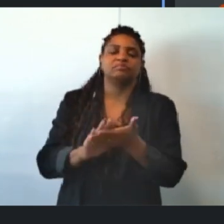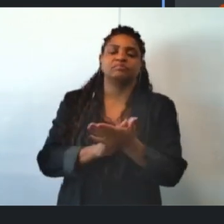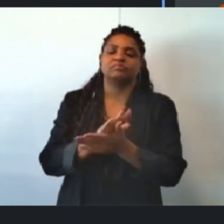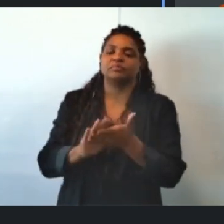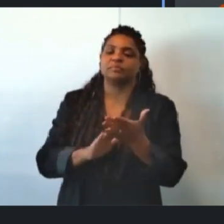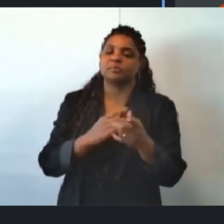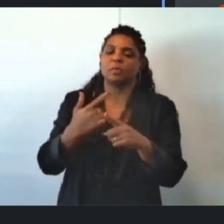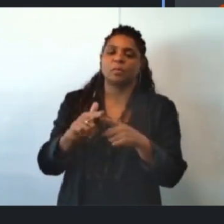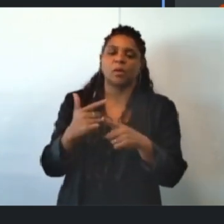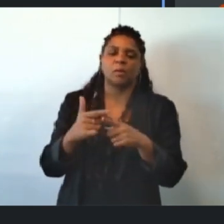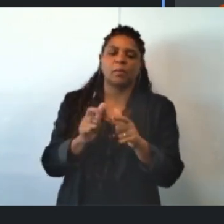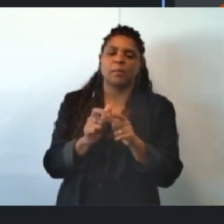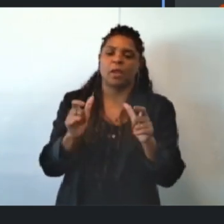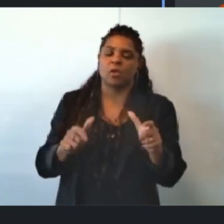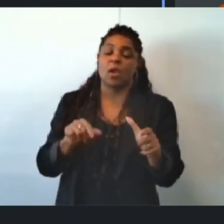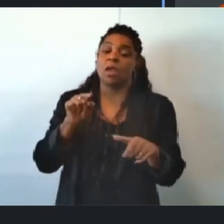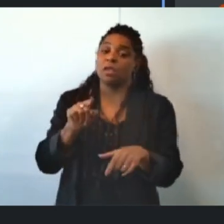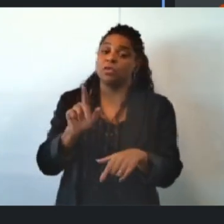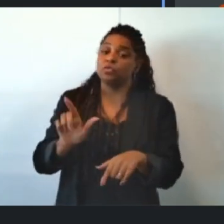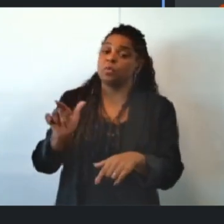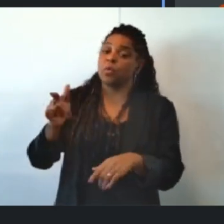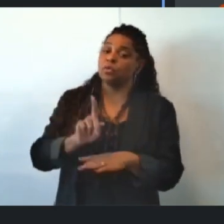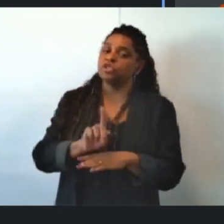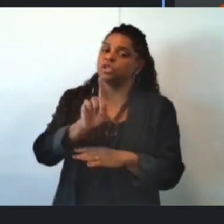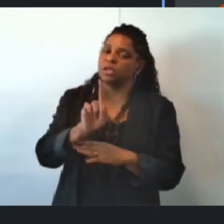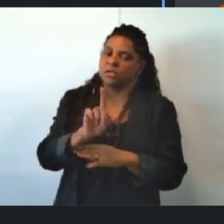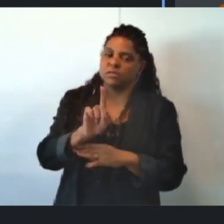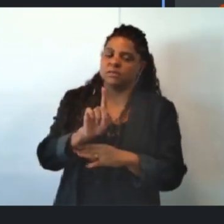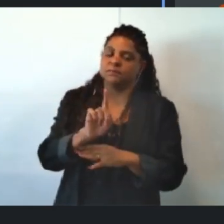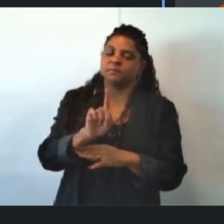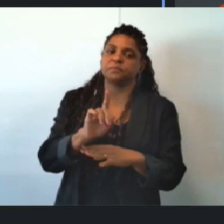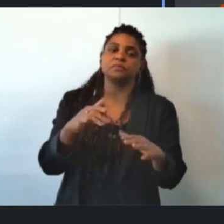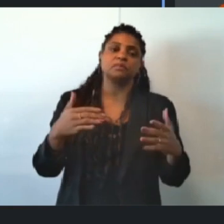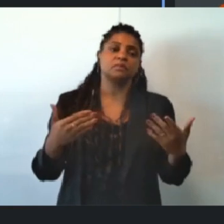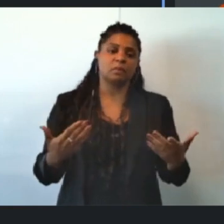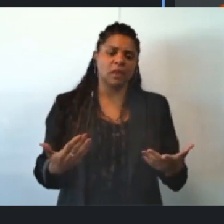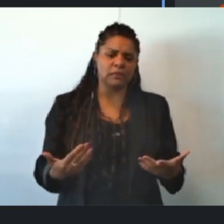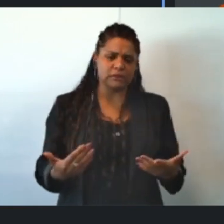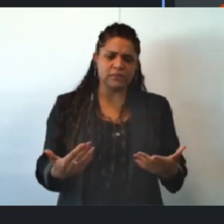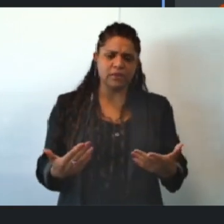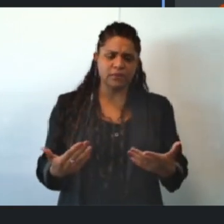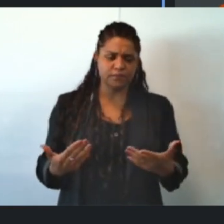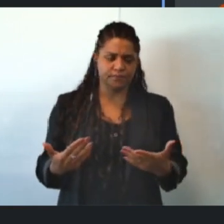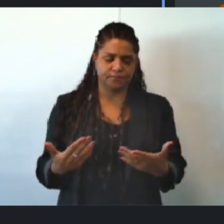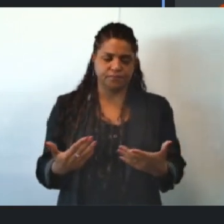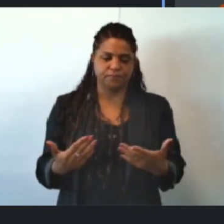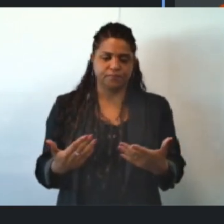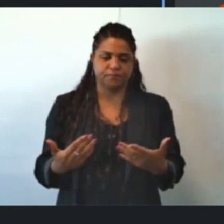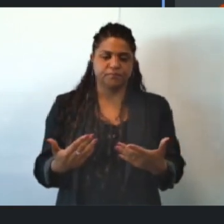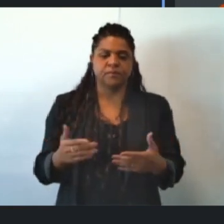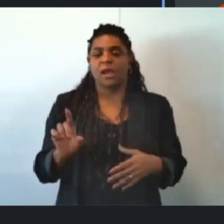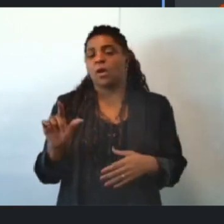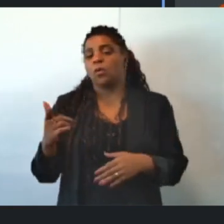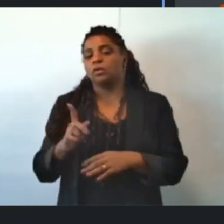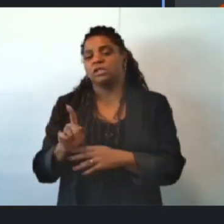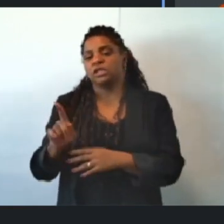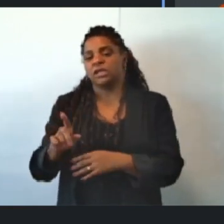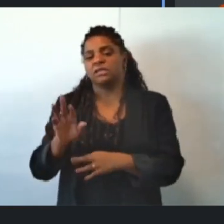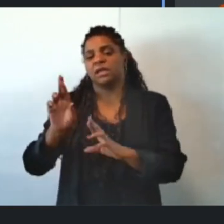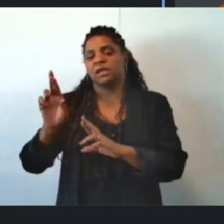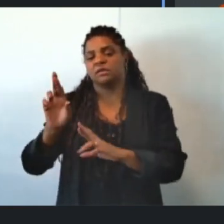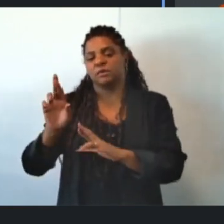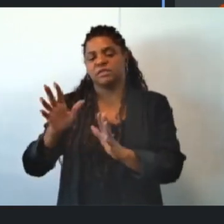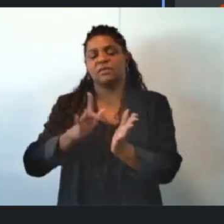é uma outra gerência, nenhum tipo de problema. Então, essa é uma outra gerência que é responsável por essa simulação, mas isso